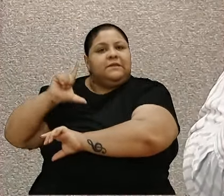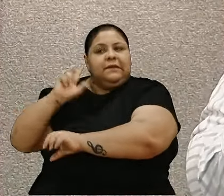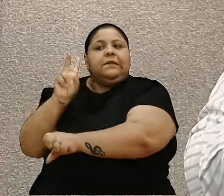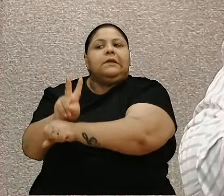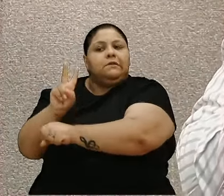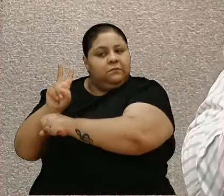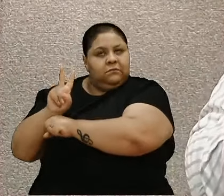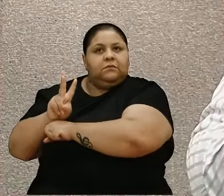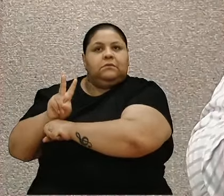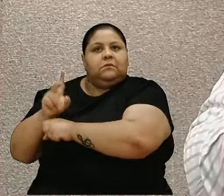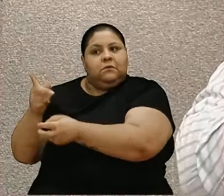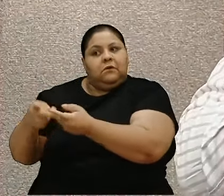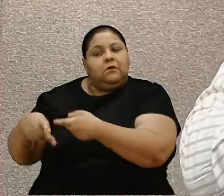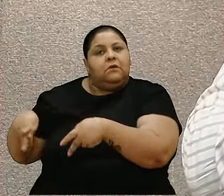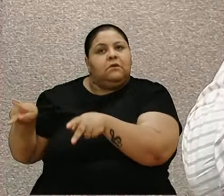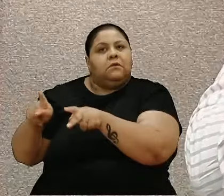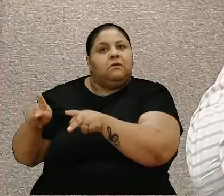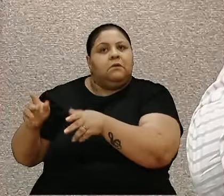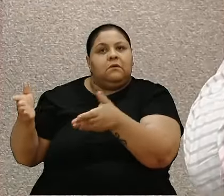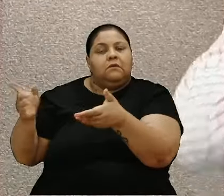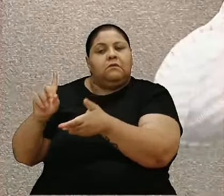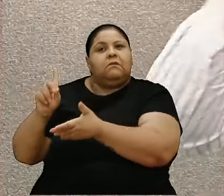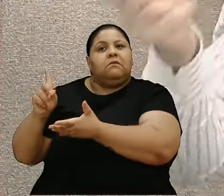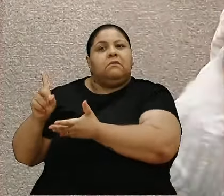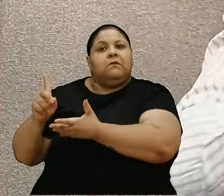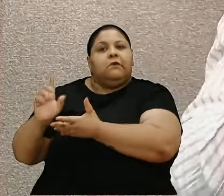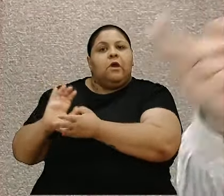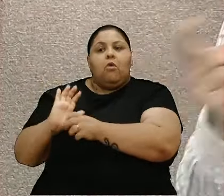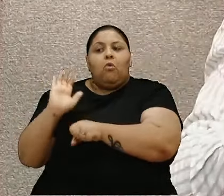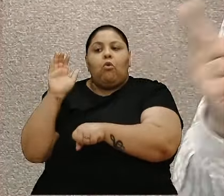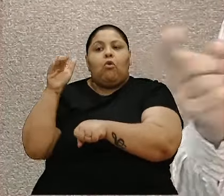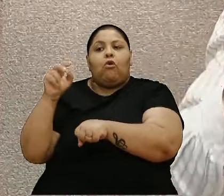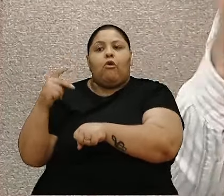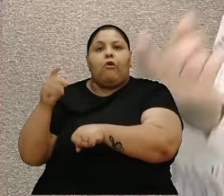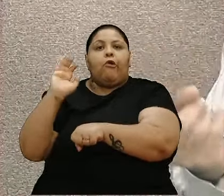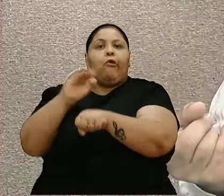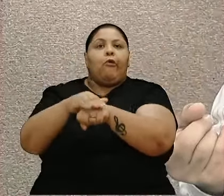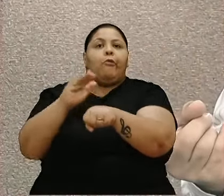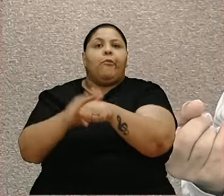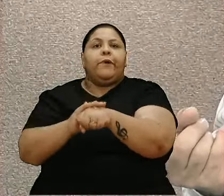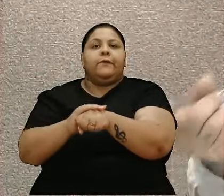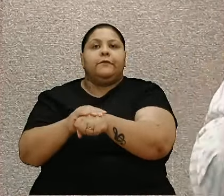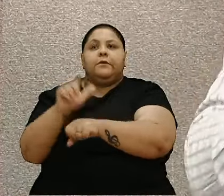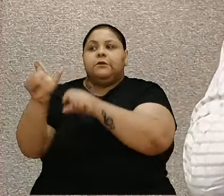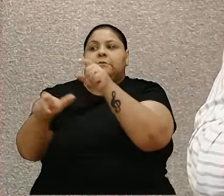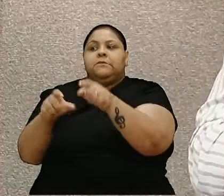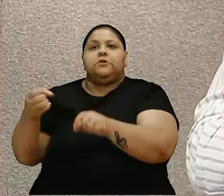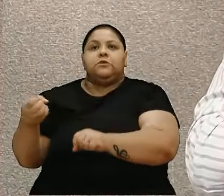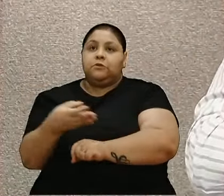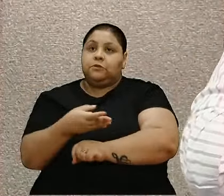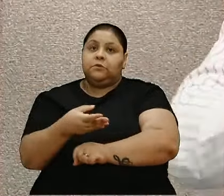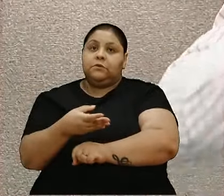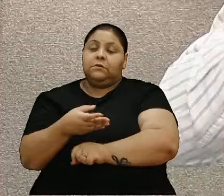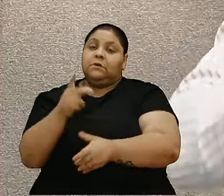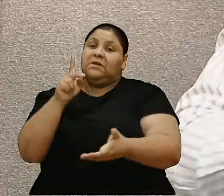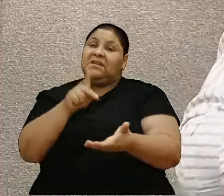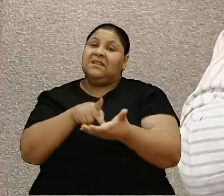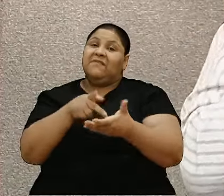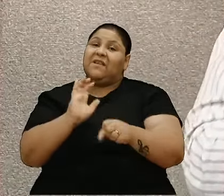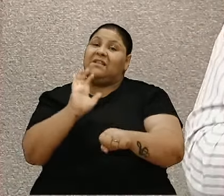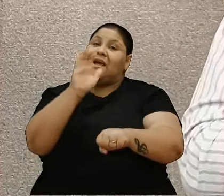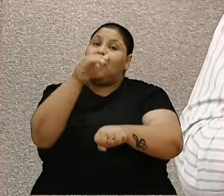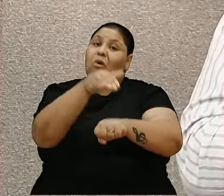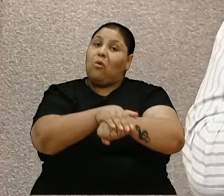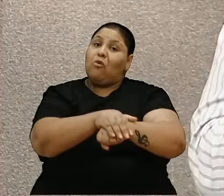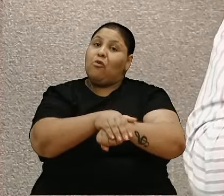cuidado para que a população não fique culpando os moradores novos, quando, na verdade, quem tem que